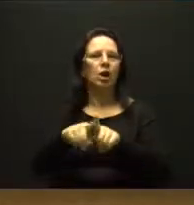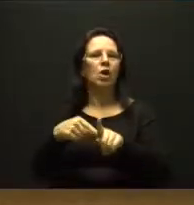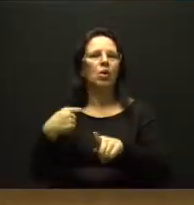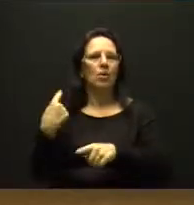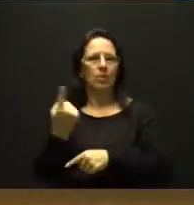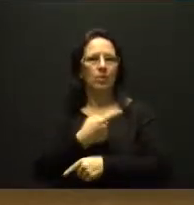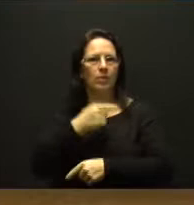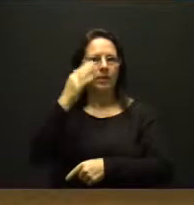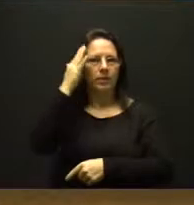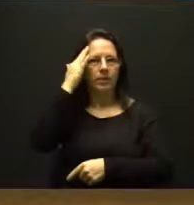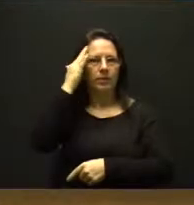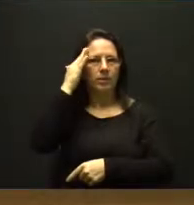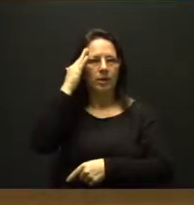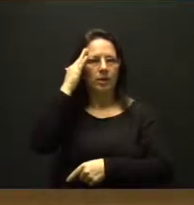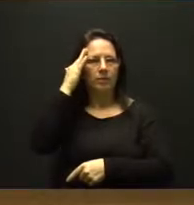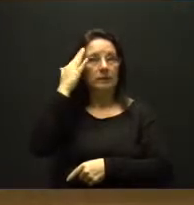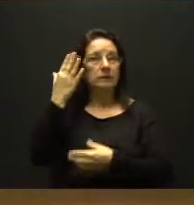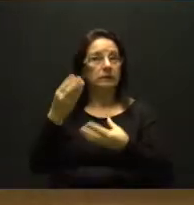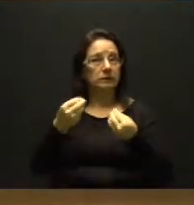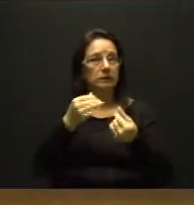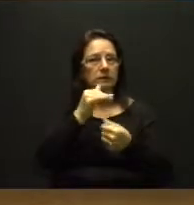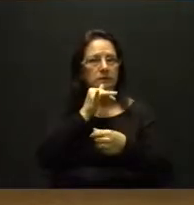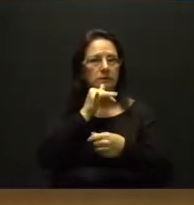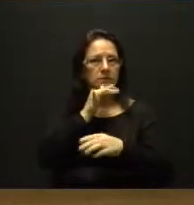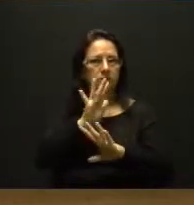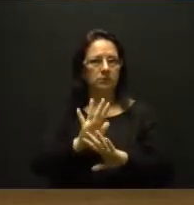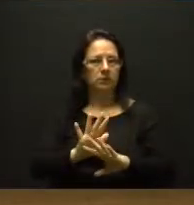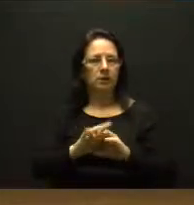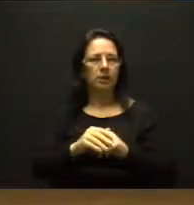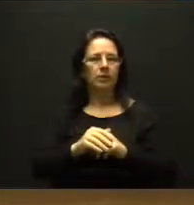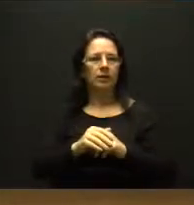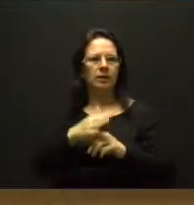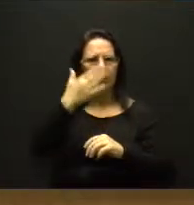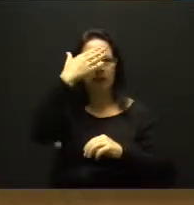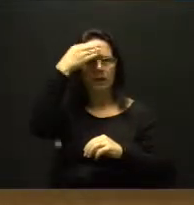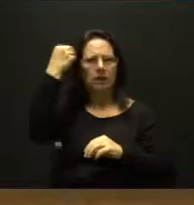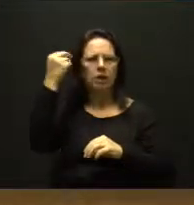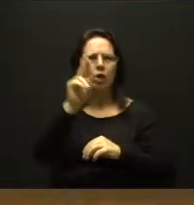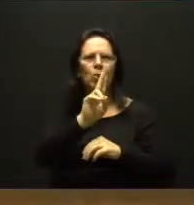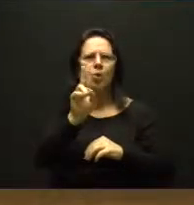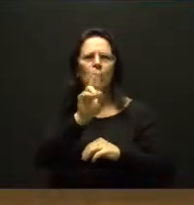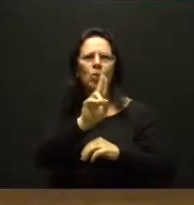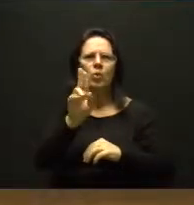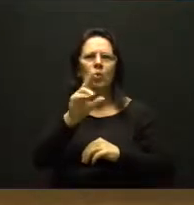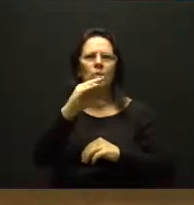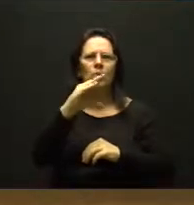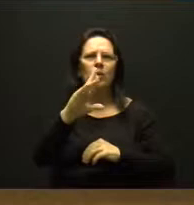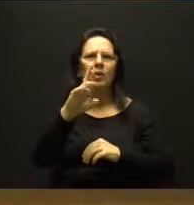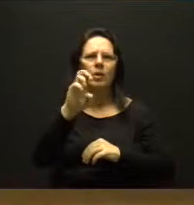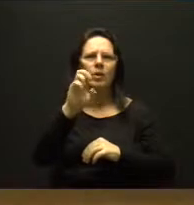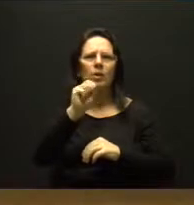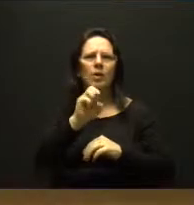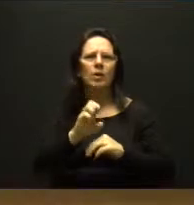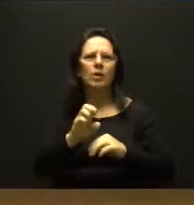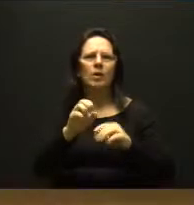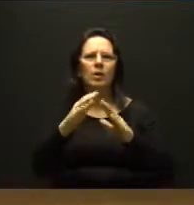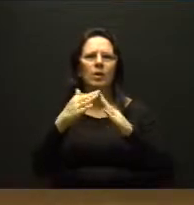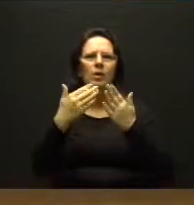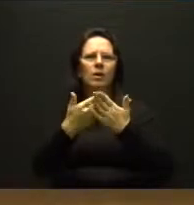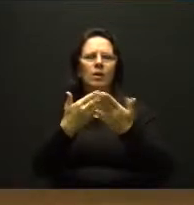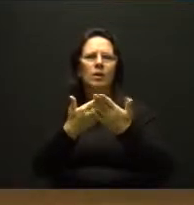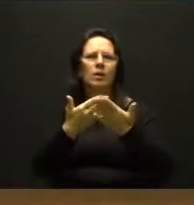que muitas dessas creches aí eu vou dar um exemplo aqui digo agora esquecer o nome da creche mazela que atendia os filhos dos funcionários do